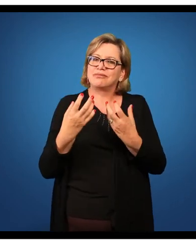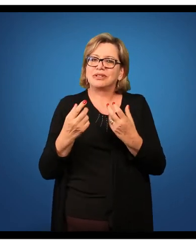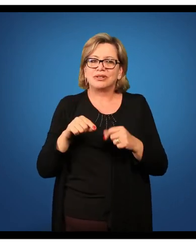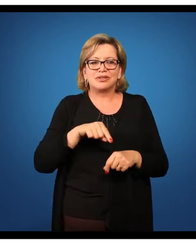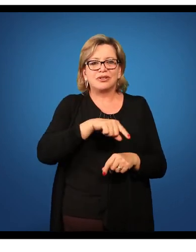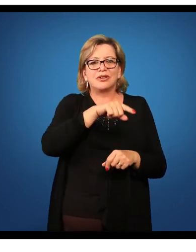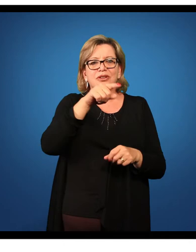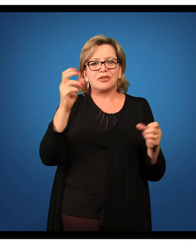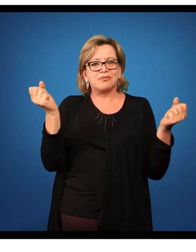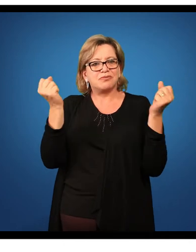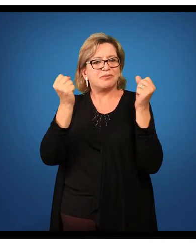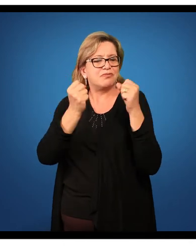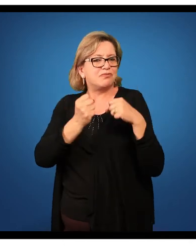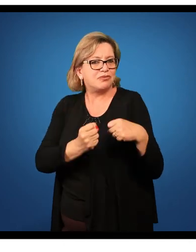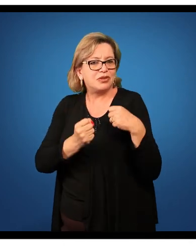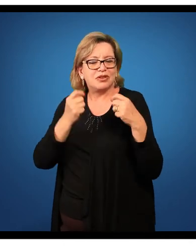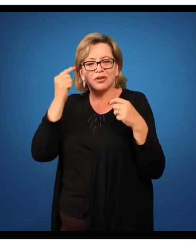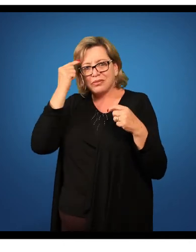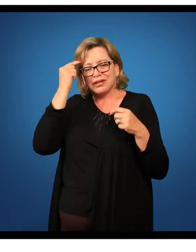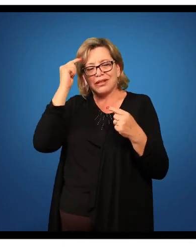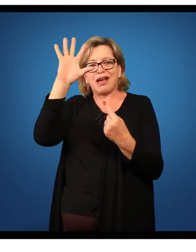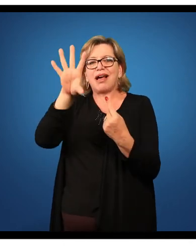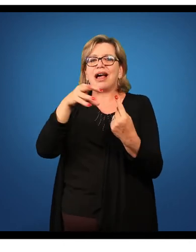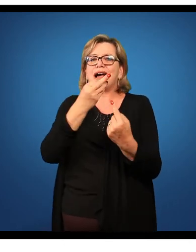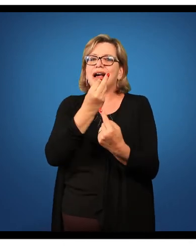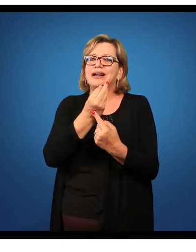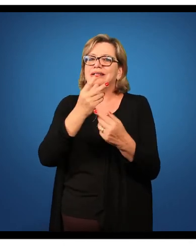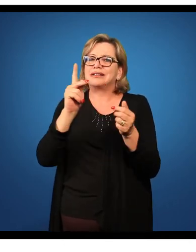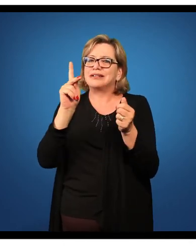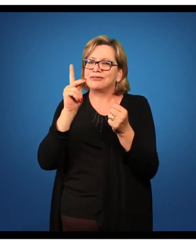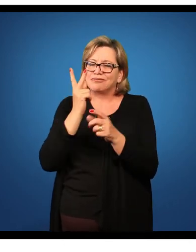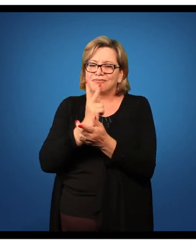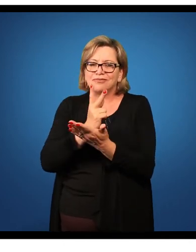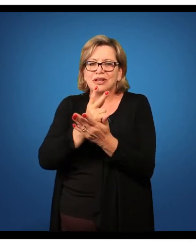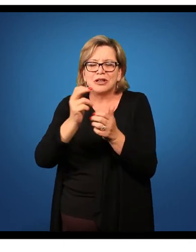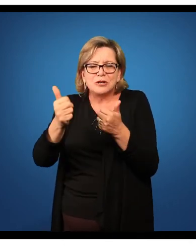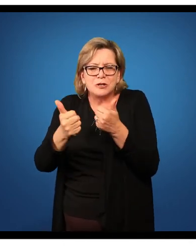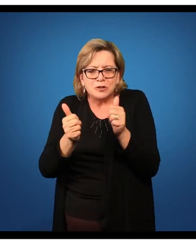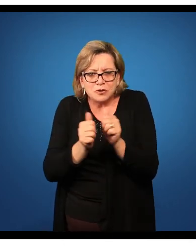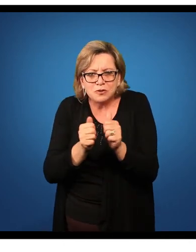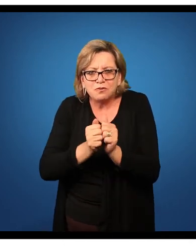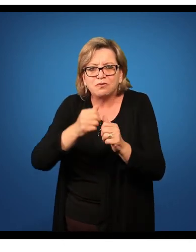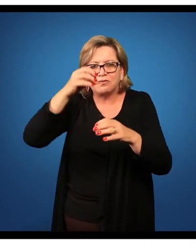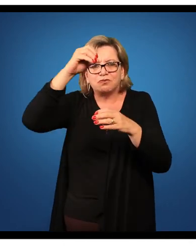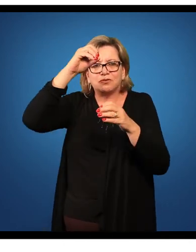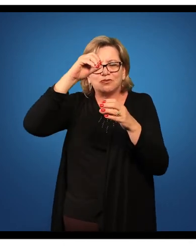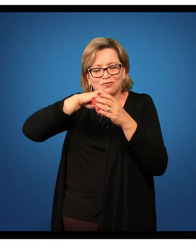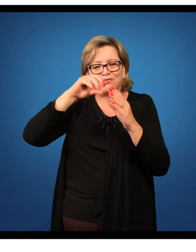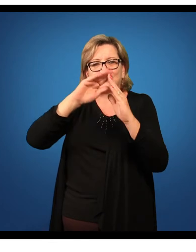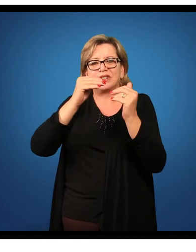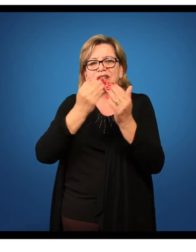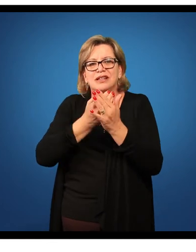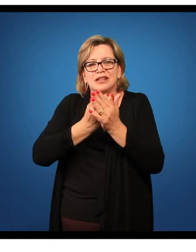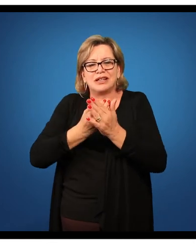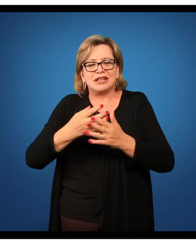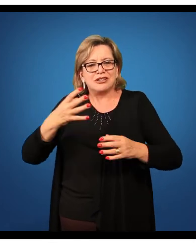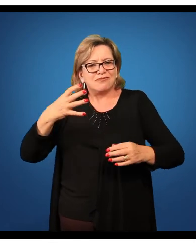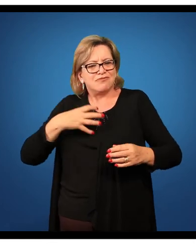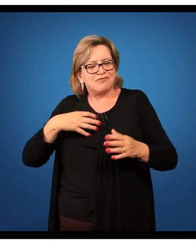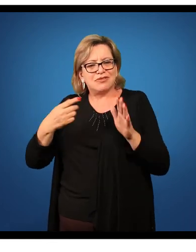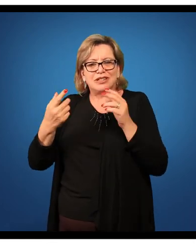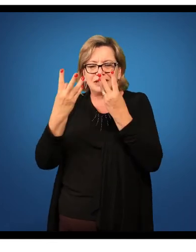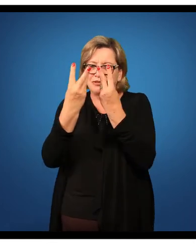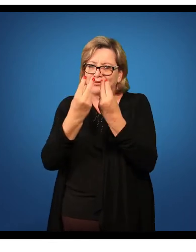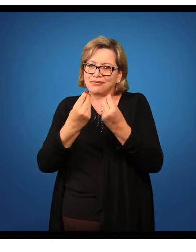possível pensar que cada vez mais presente dentro de ensino e de uma de uma maneira que traga qualidade